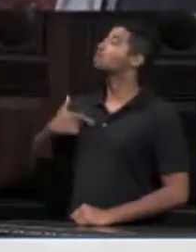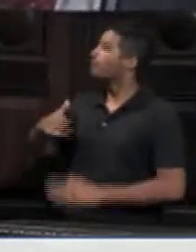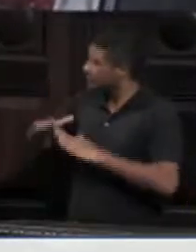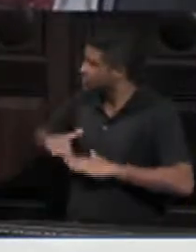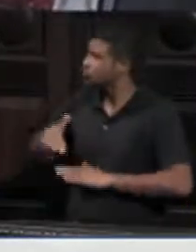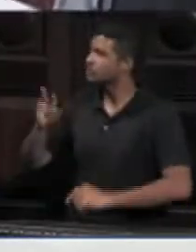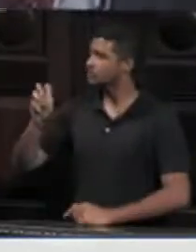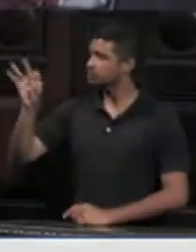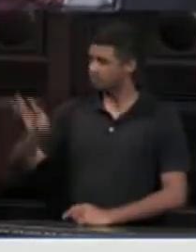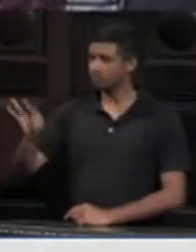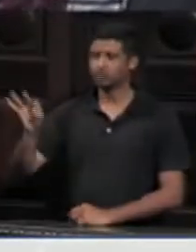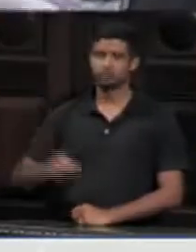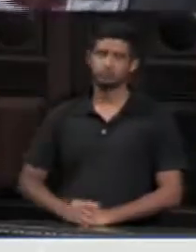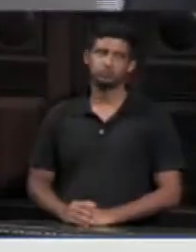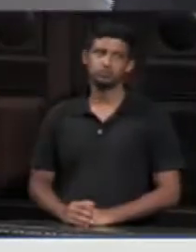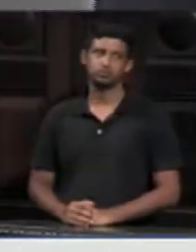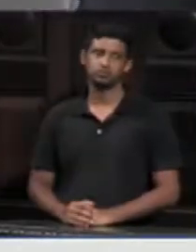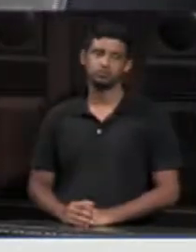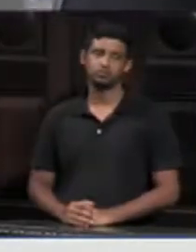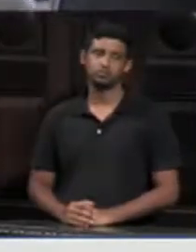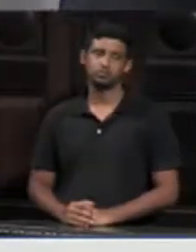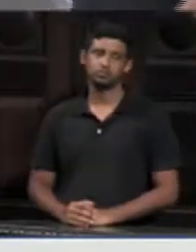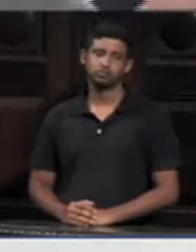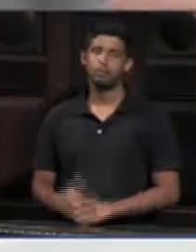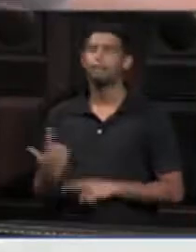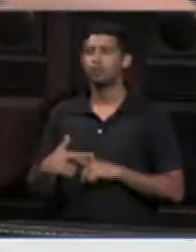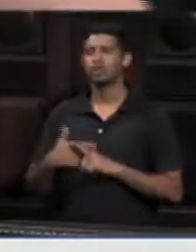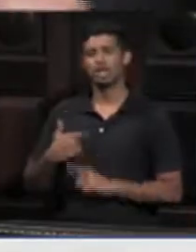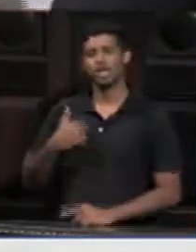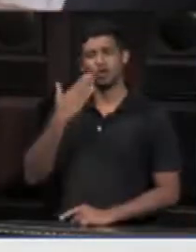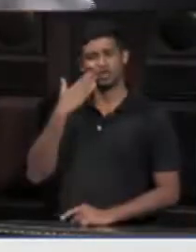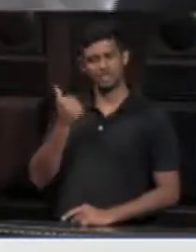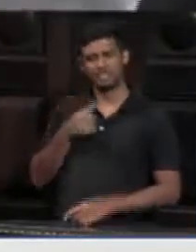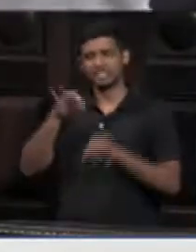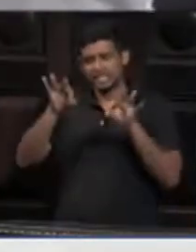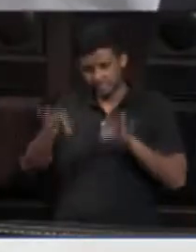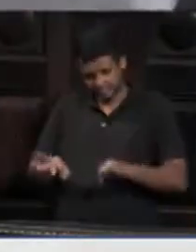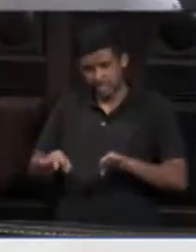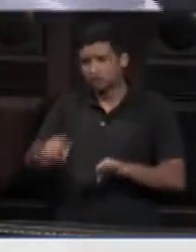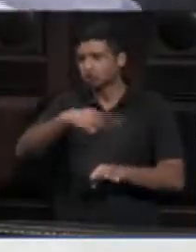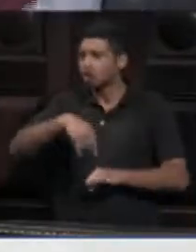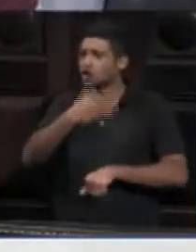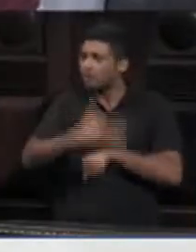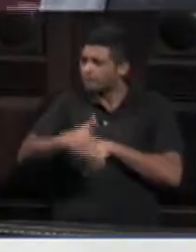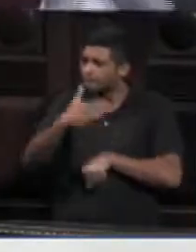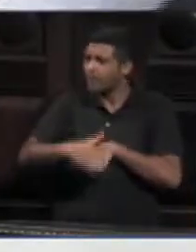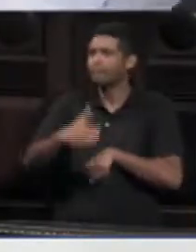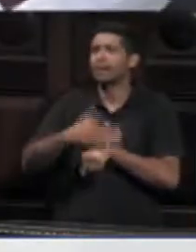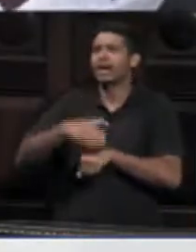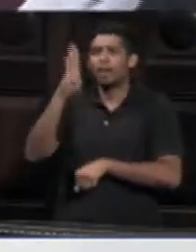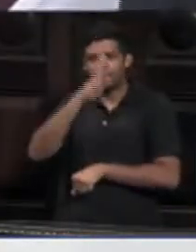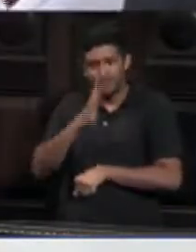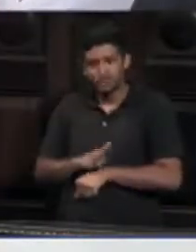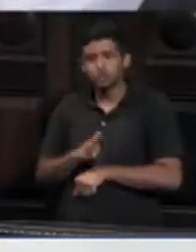contrapartida, porque eu ainda entendo que o ideal era equipararmos ao Brasil e equipararmos aos